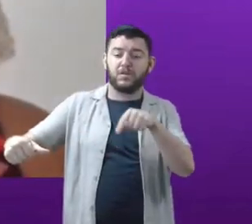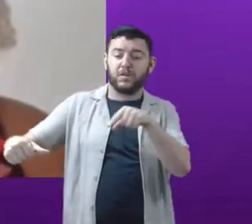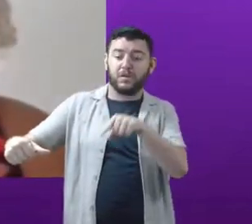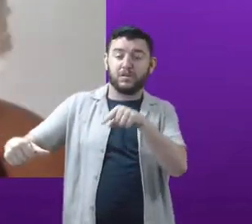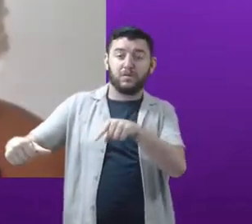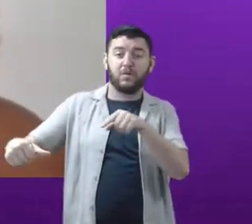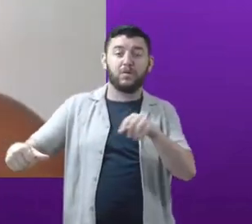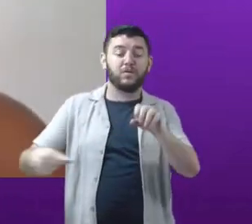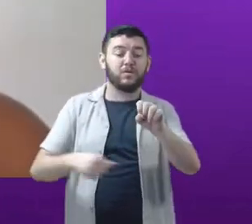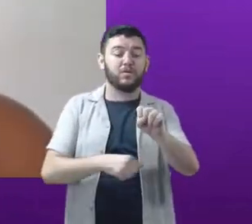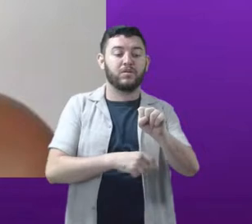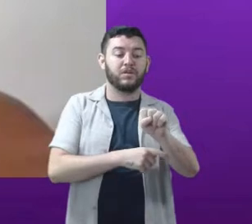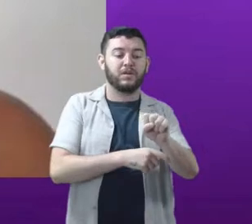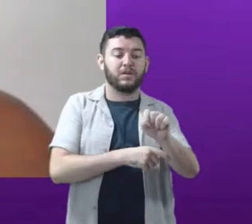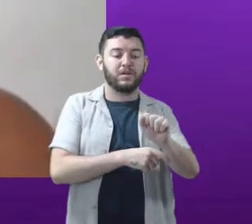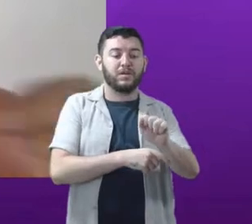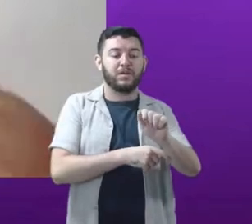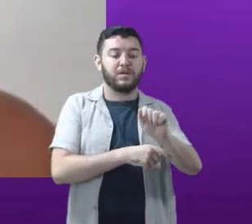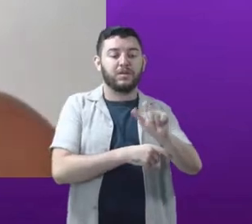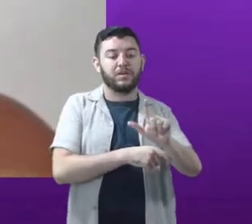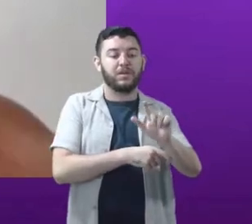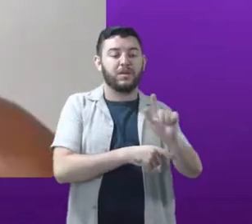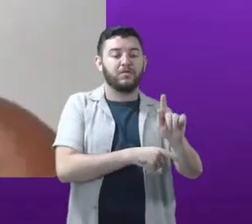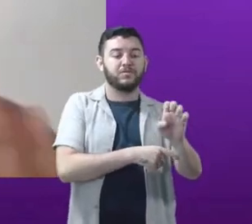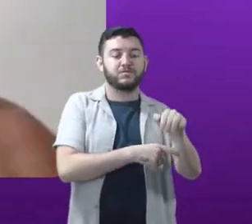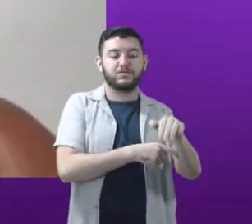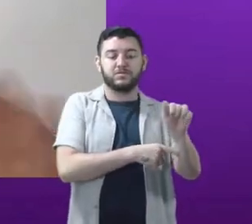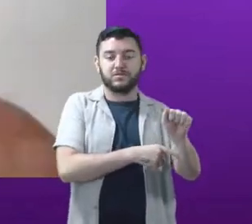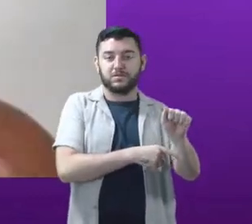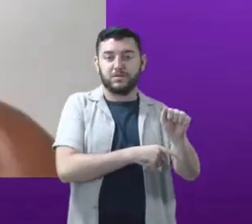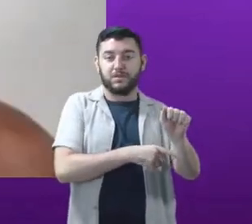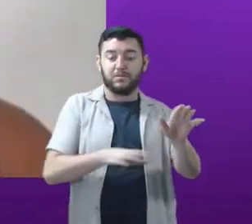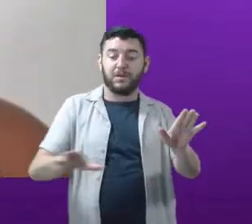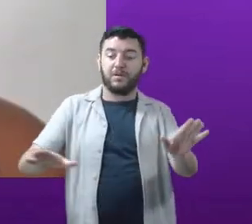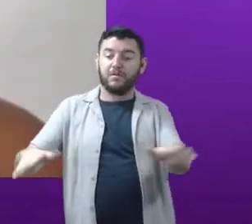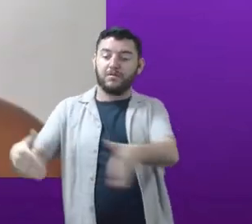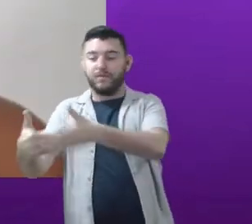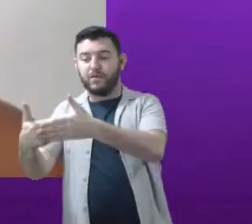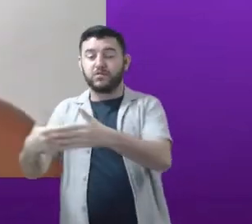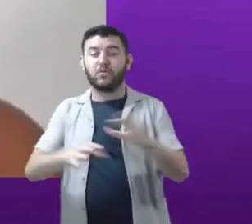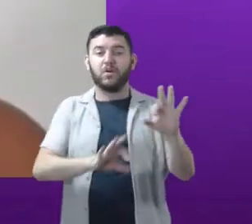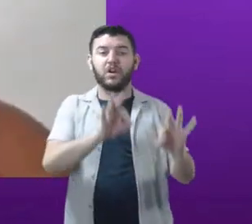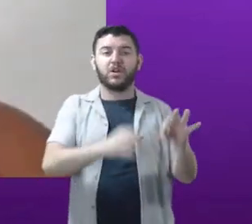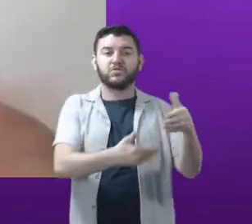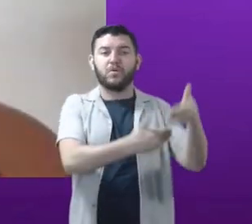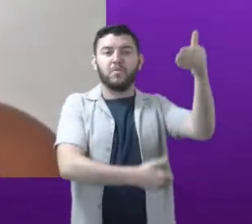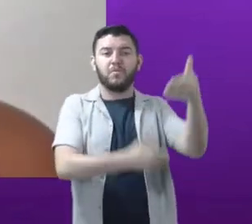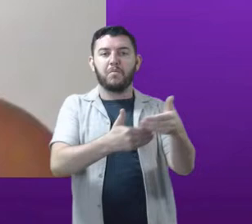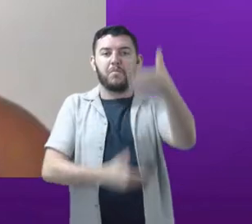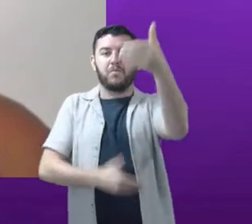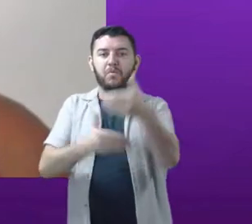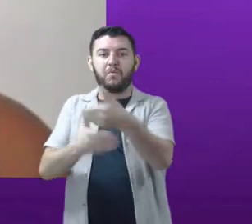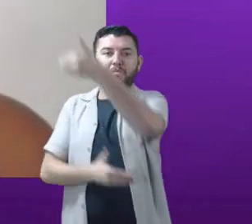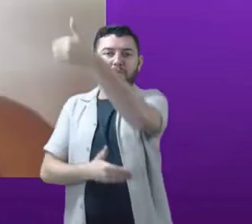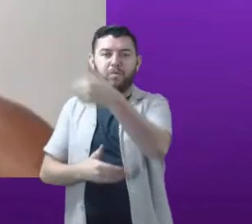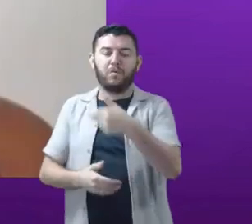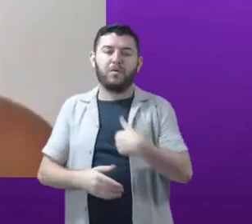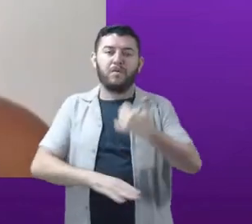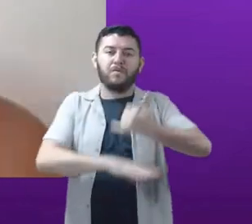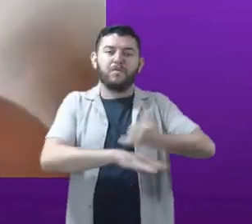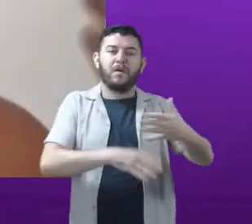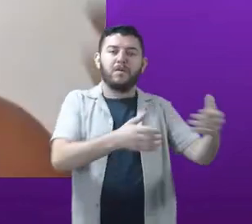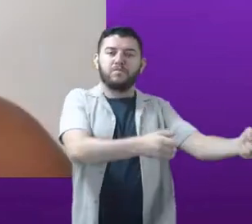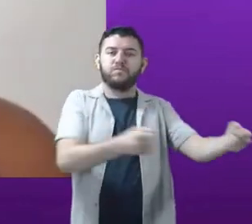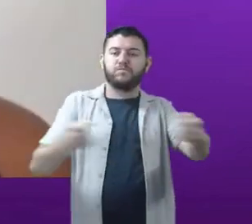Salgema fechou, né, colocou vários tapumes, né, de alumínio